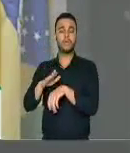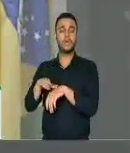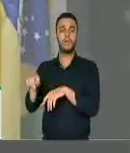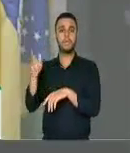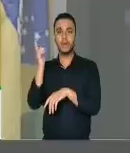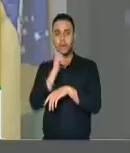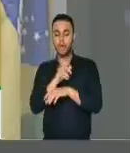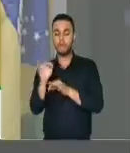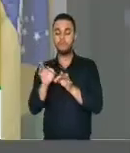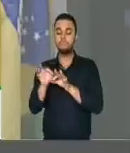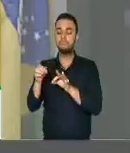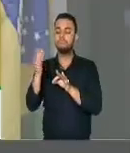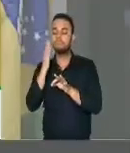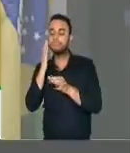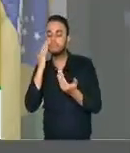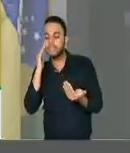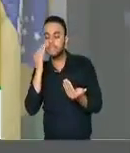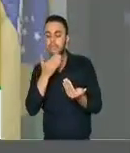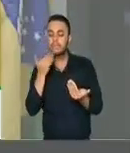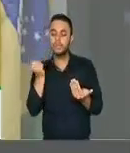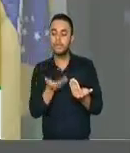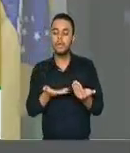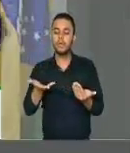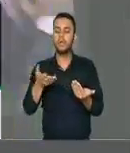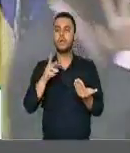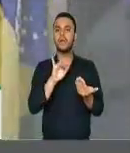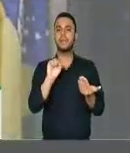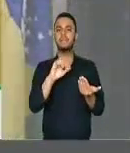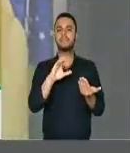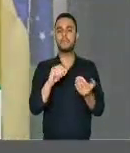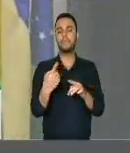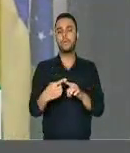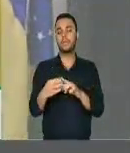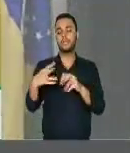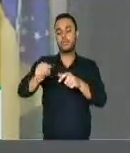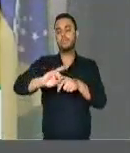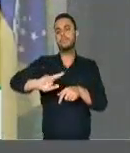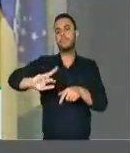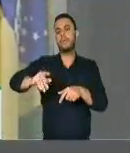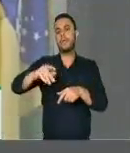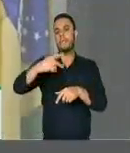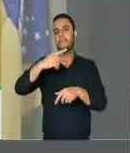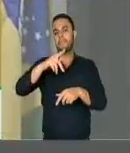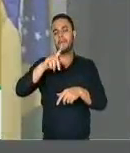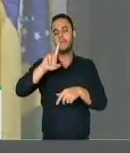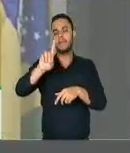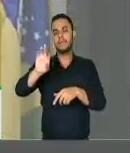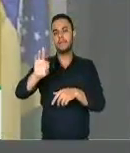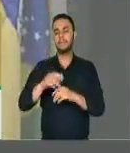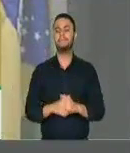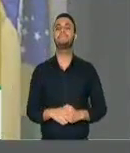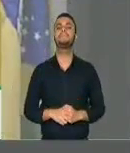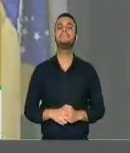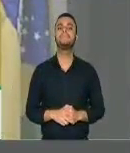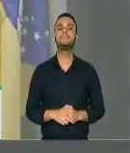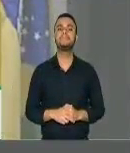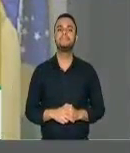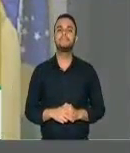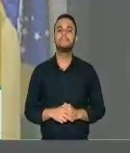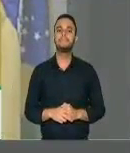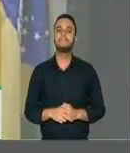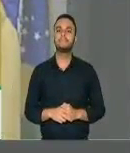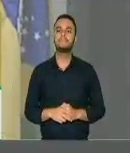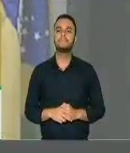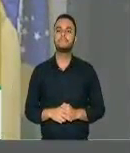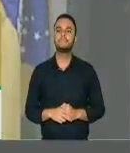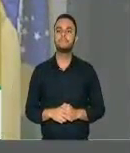mapeamento de zona de risco, já que não tinha todas elas o plano diretor, que seria o ideal. Então, coordenando o programa